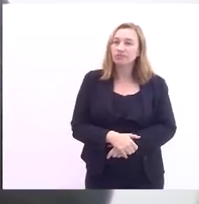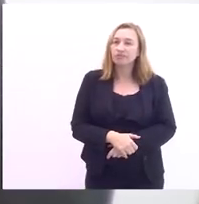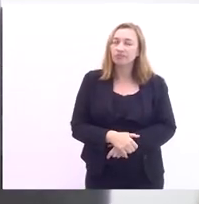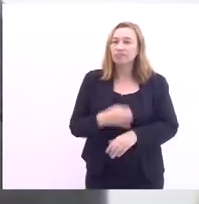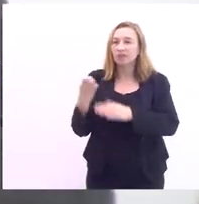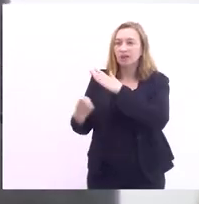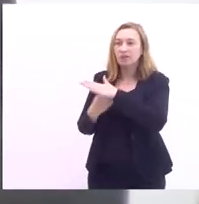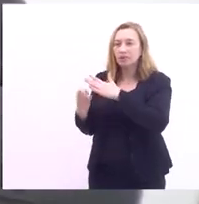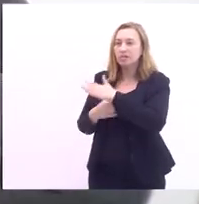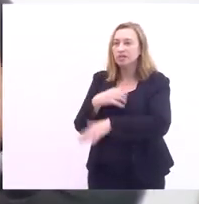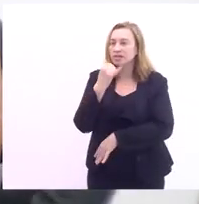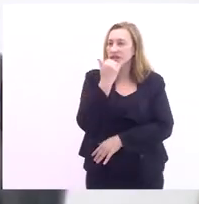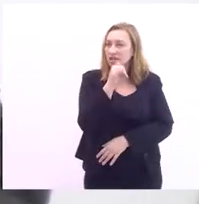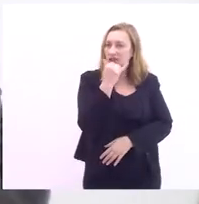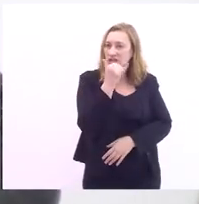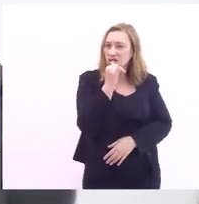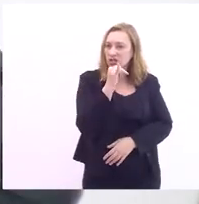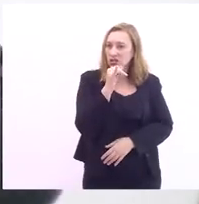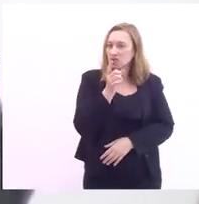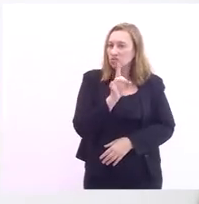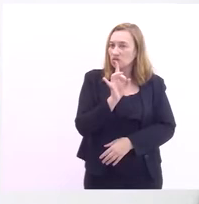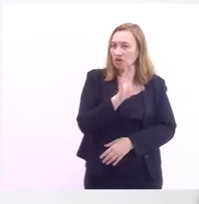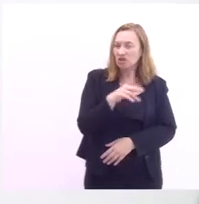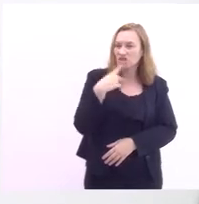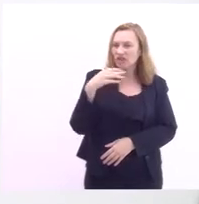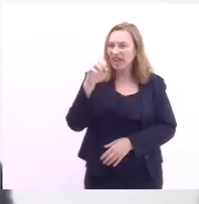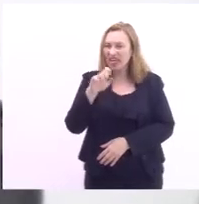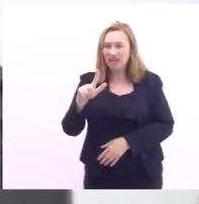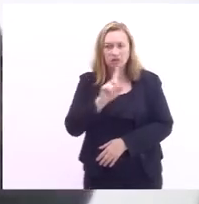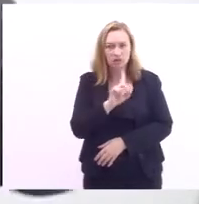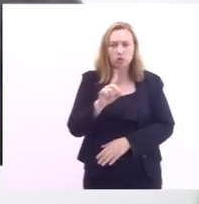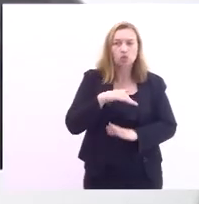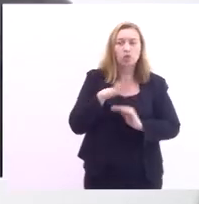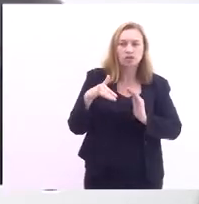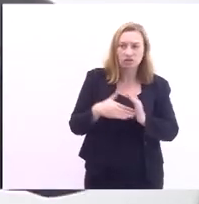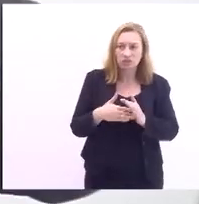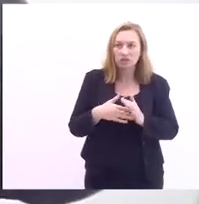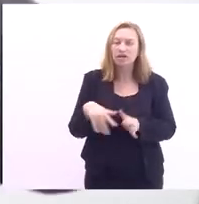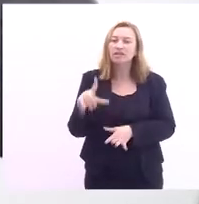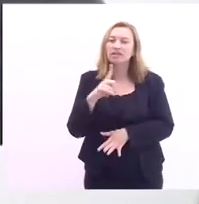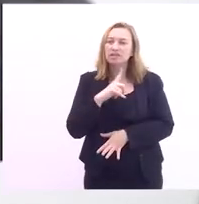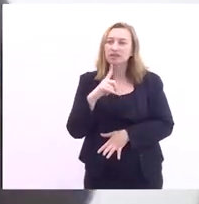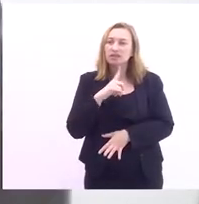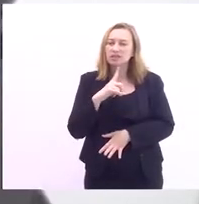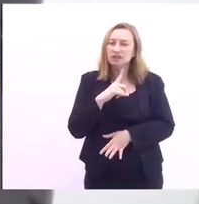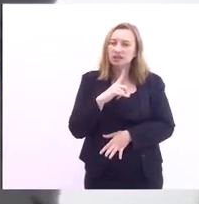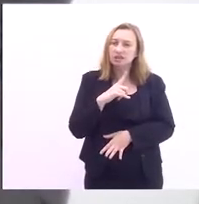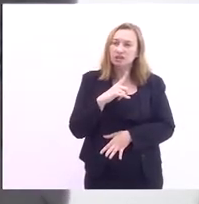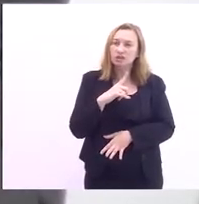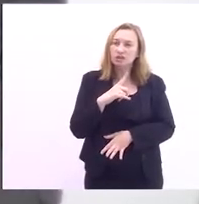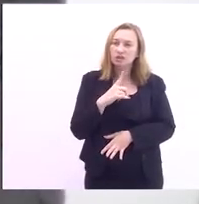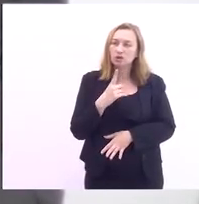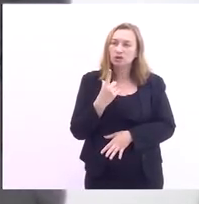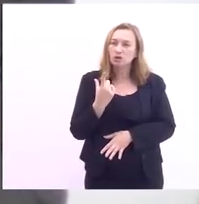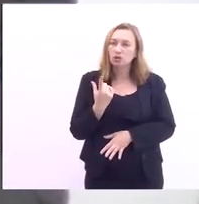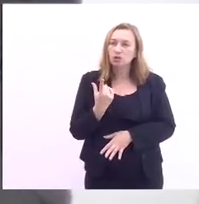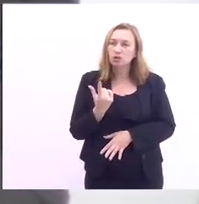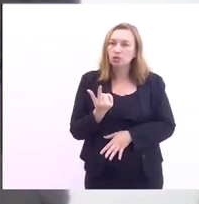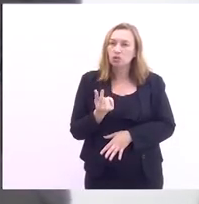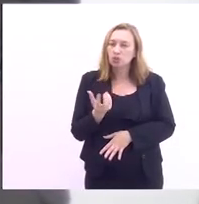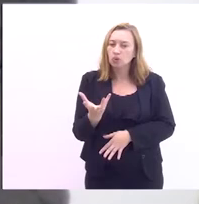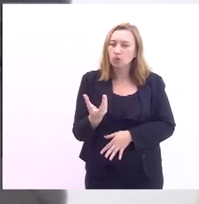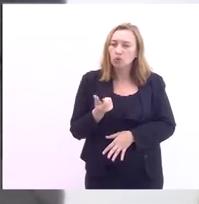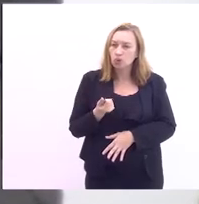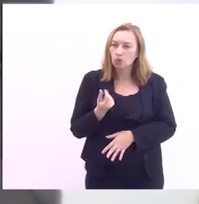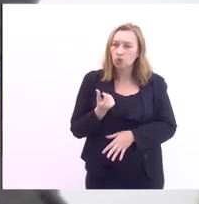de energia elétrica, e eu não estou falando só da Enel, ela tem a margem de lucro, deixa eu